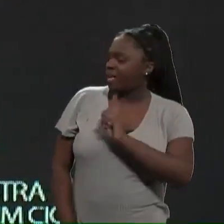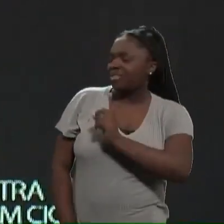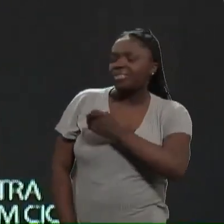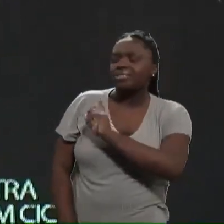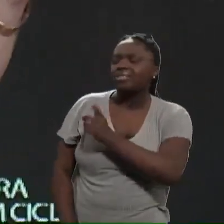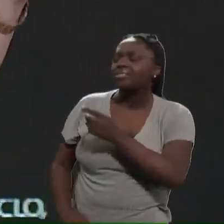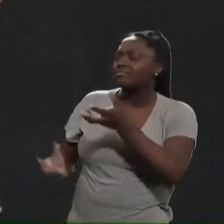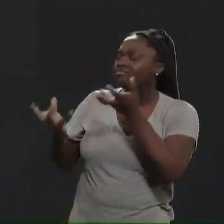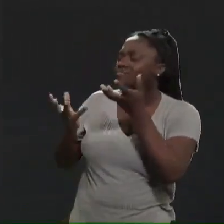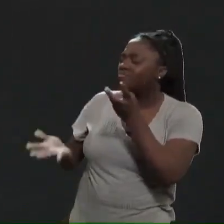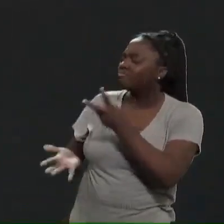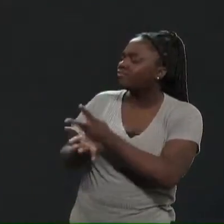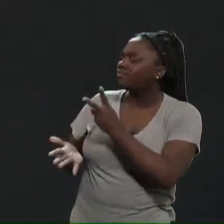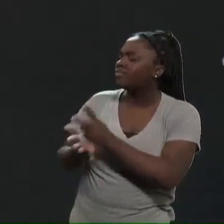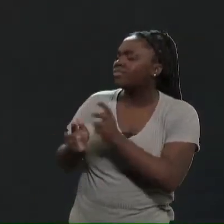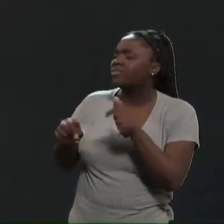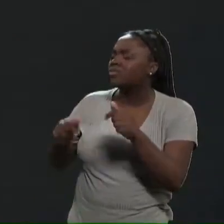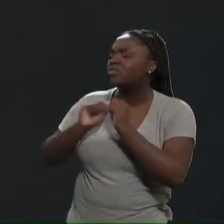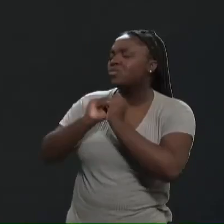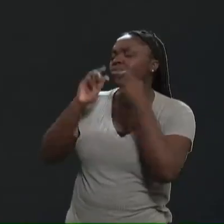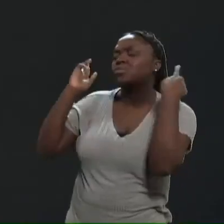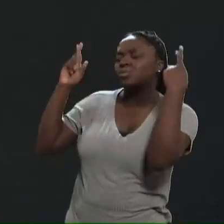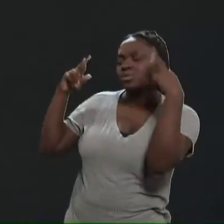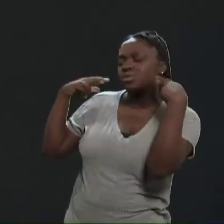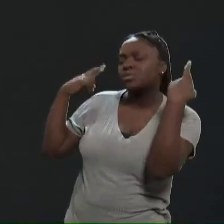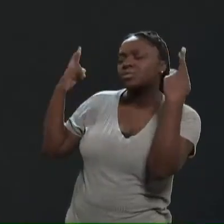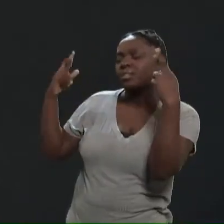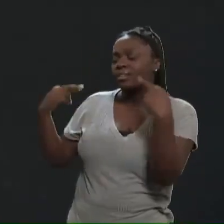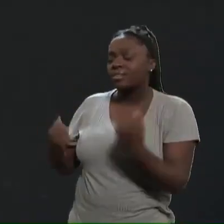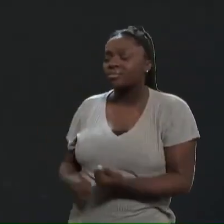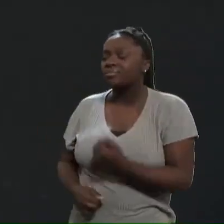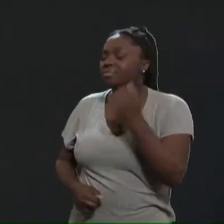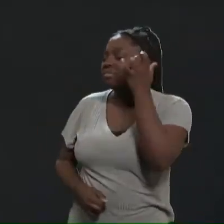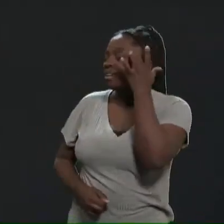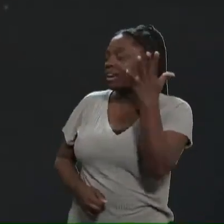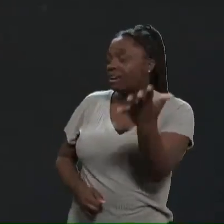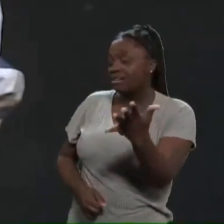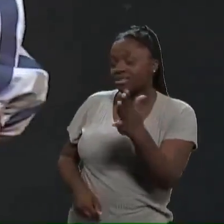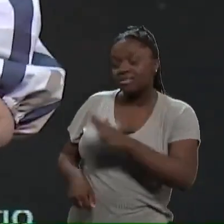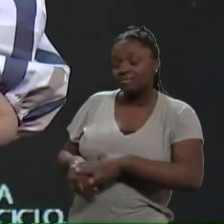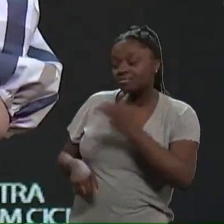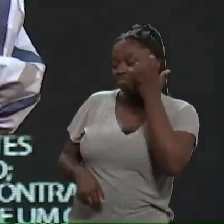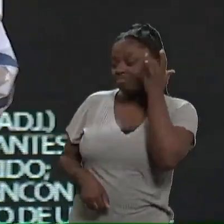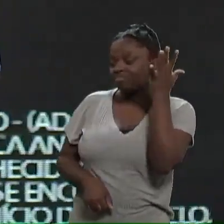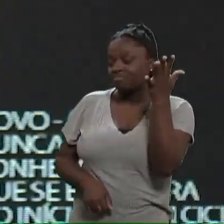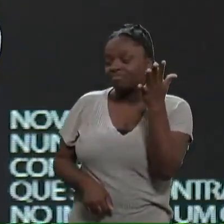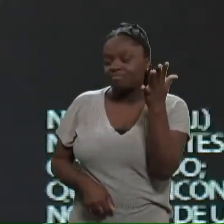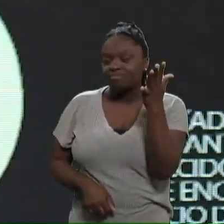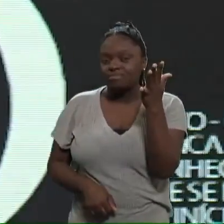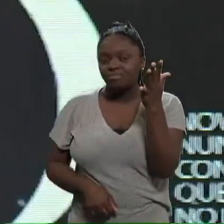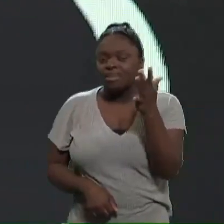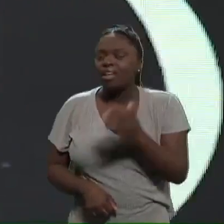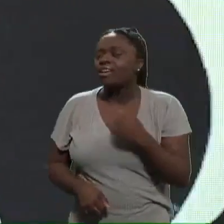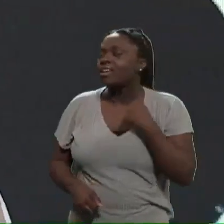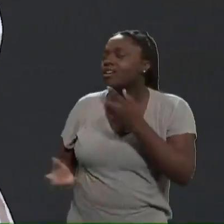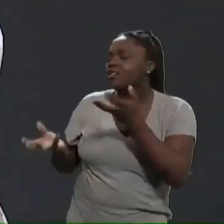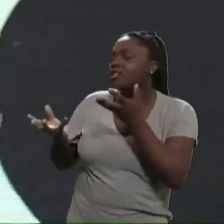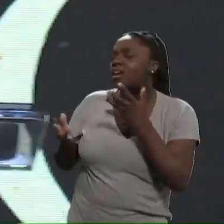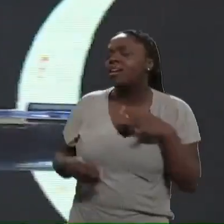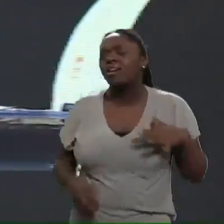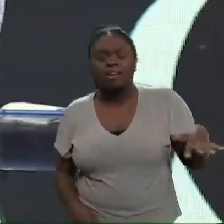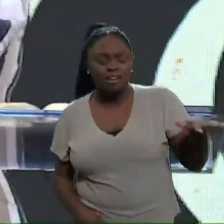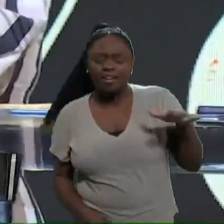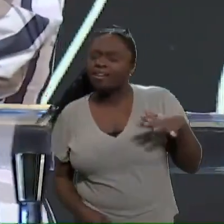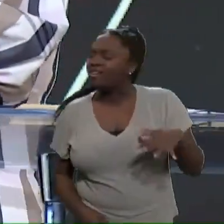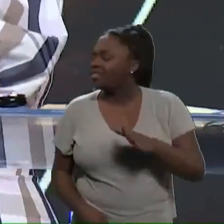deixa aqui no meio das ovelhas, lidar com ovelha é mais fácil, deixa eu ficar no meio do